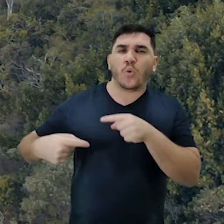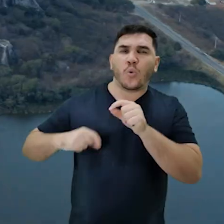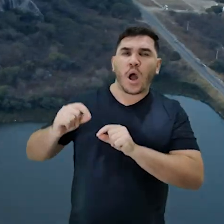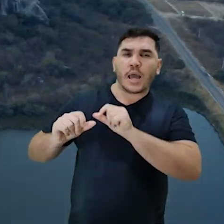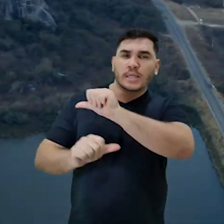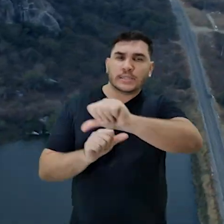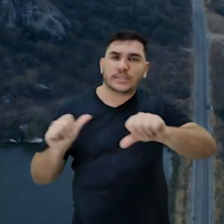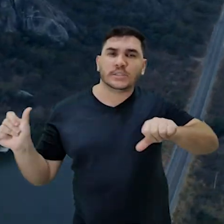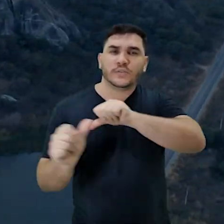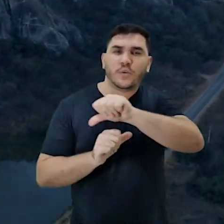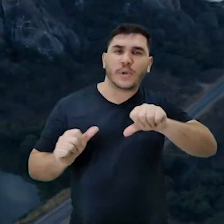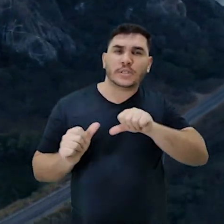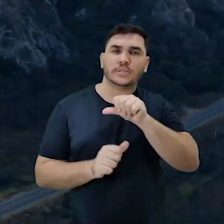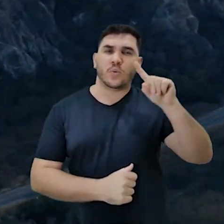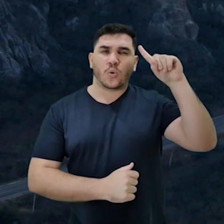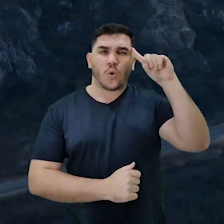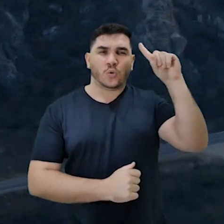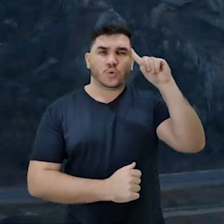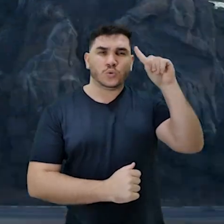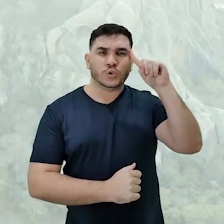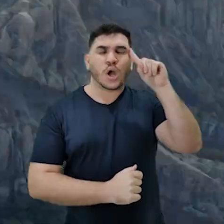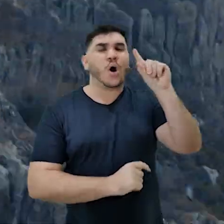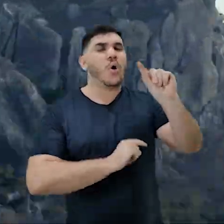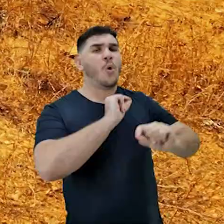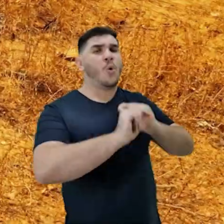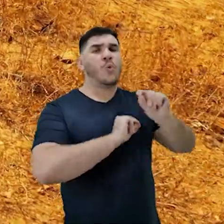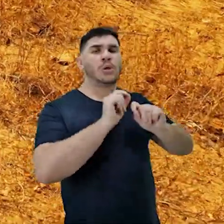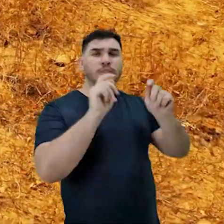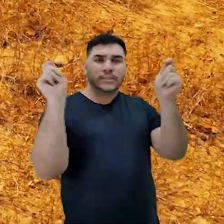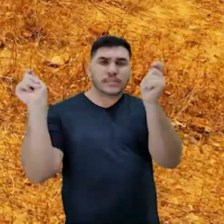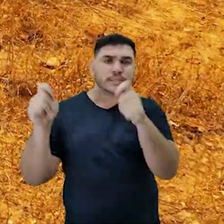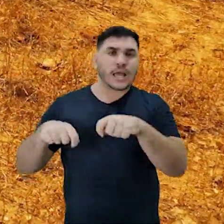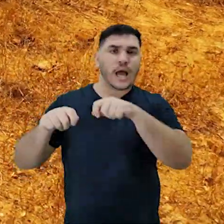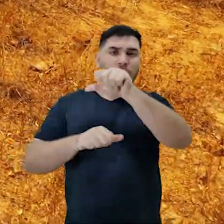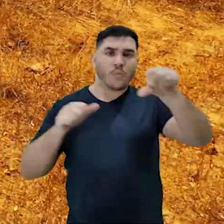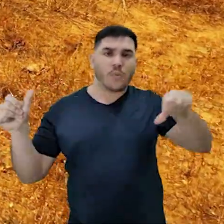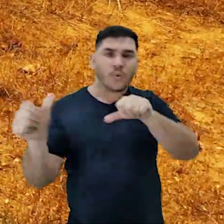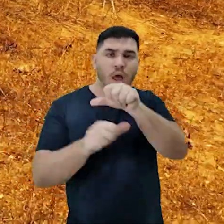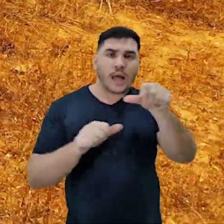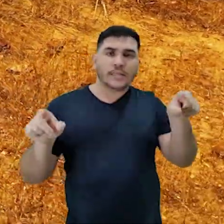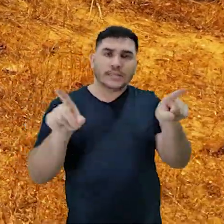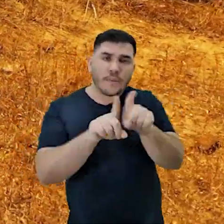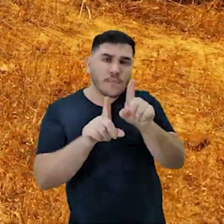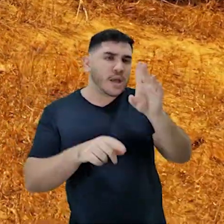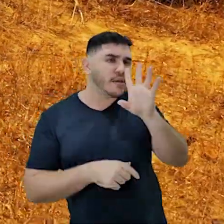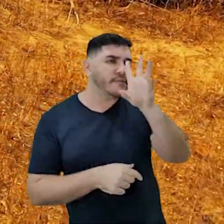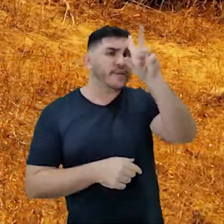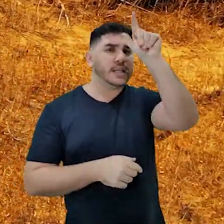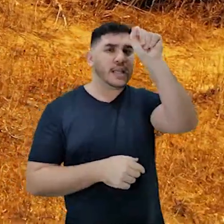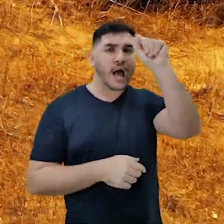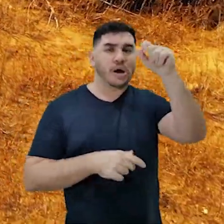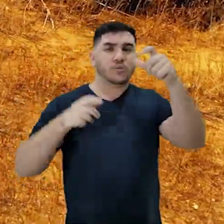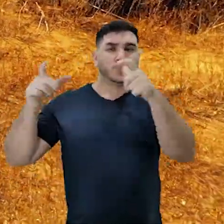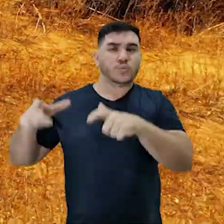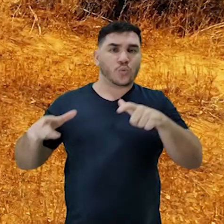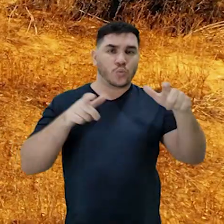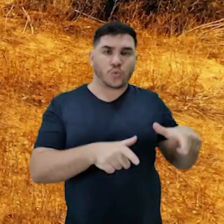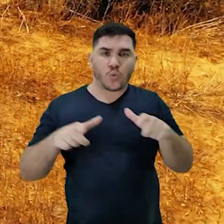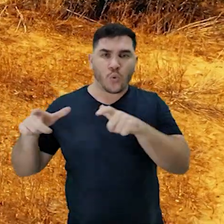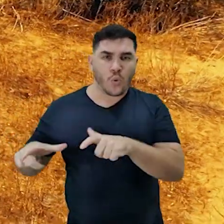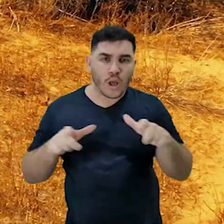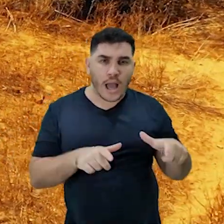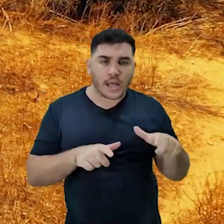mais na transformação do nosso dia a dia. O que podemos transformar e inventar a